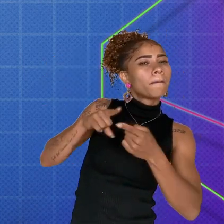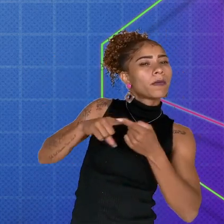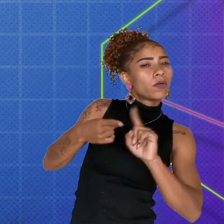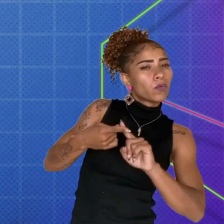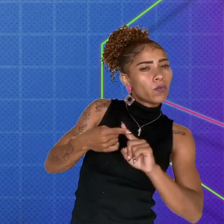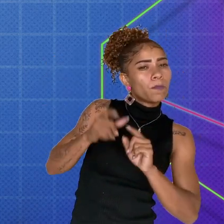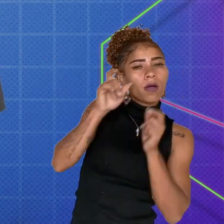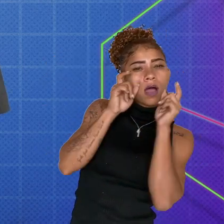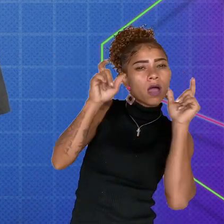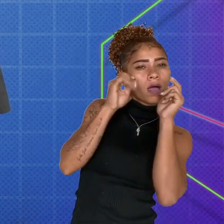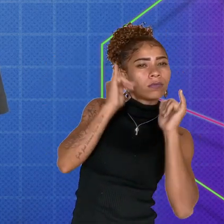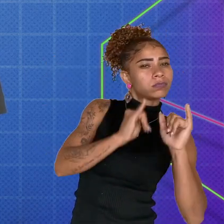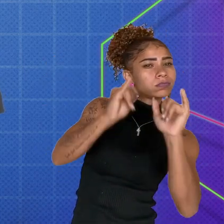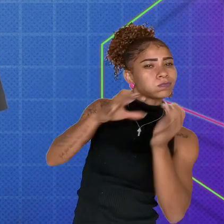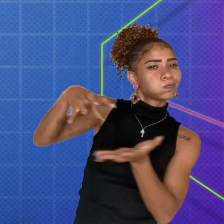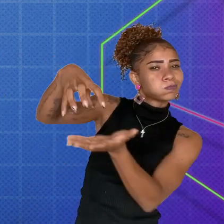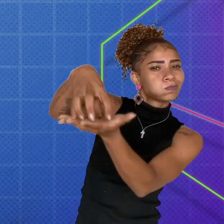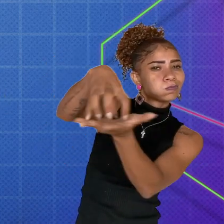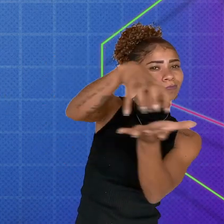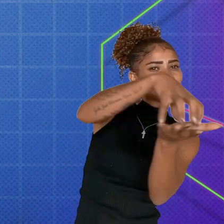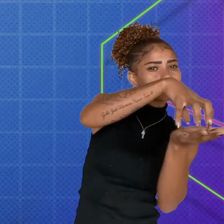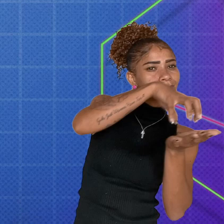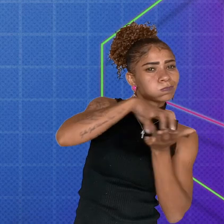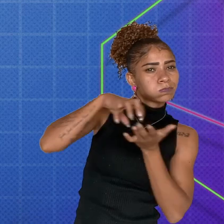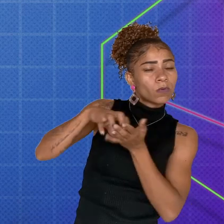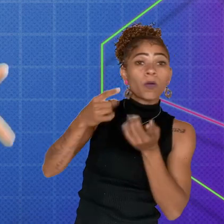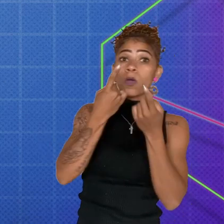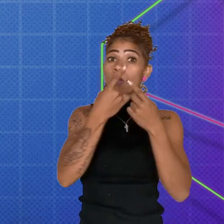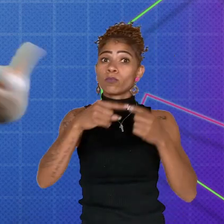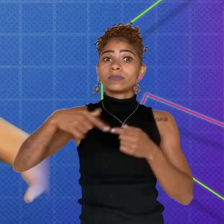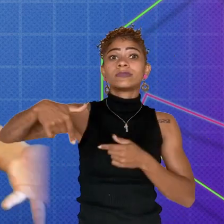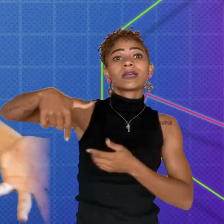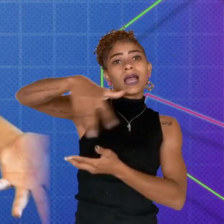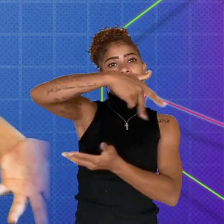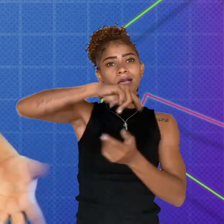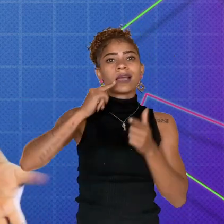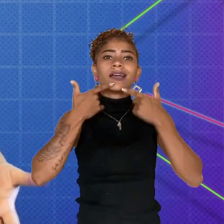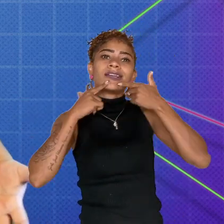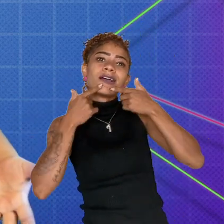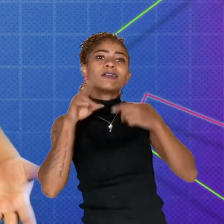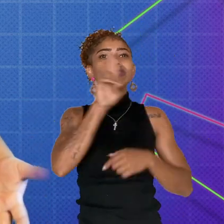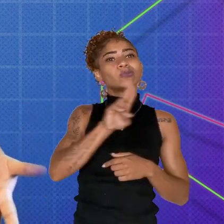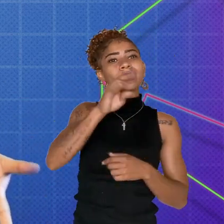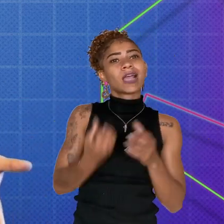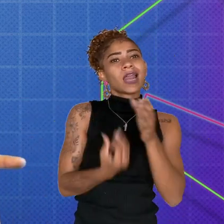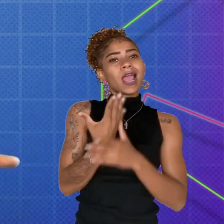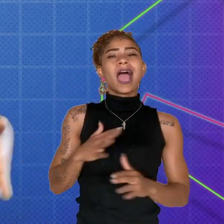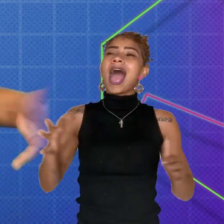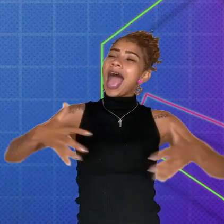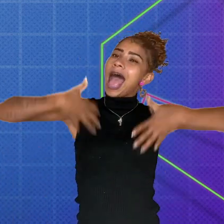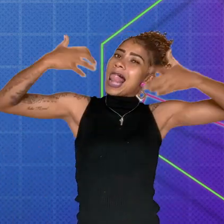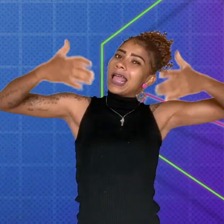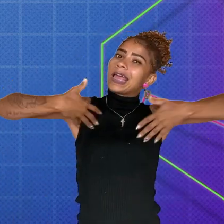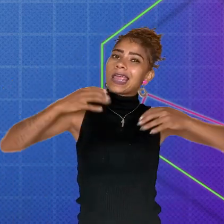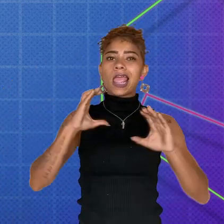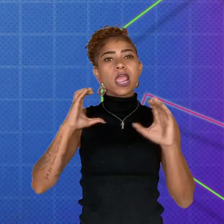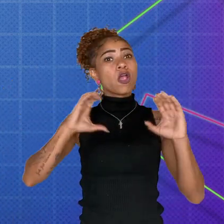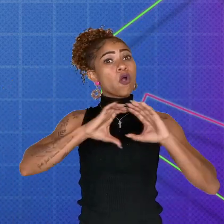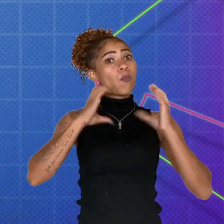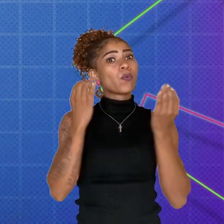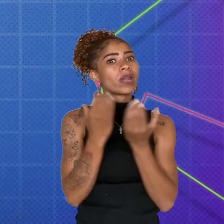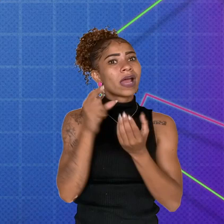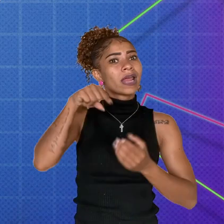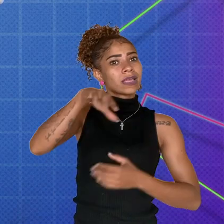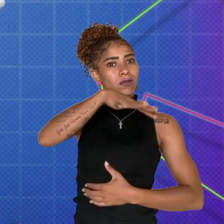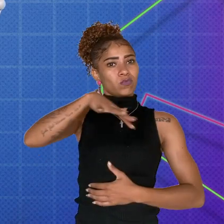inimigos ou para dar um alerta às aldeias, enquanto o som de música, danças e risadas pode ser usado para criar uma sensação de alegria e comunidade